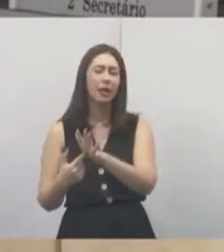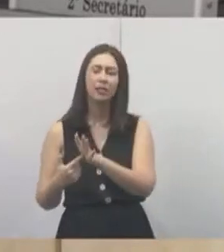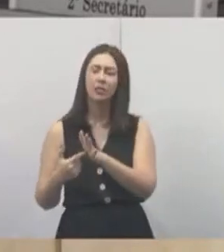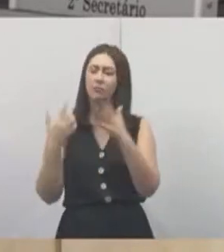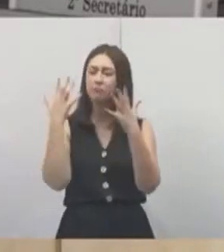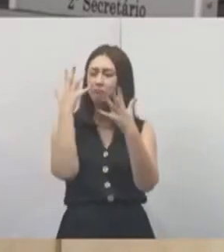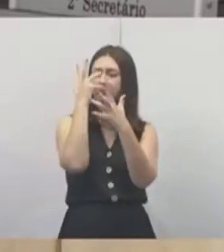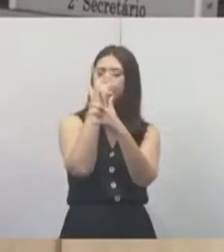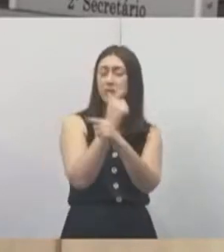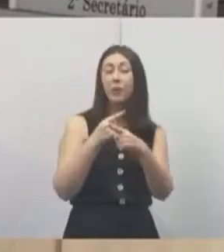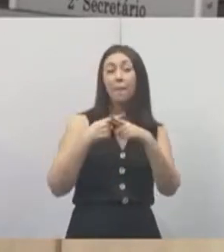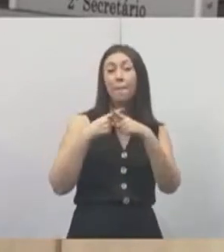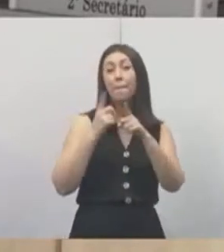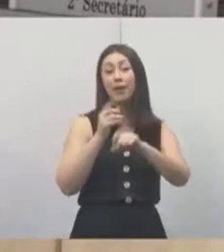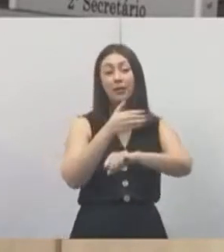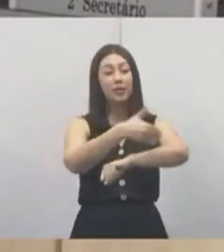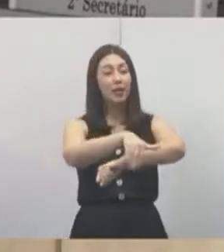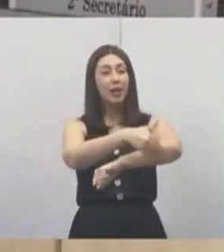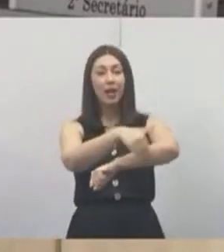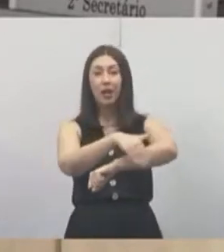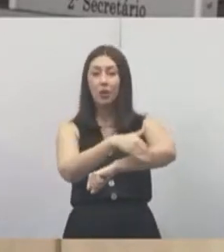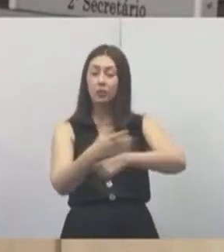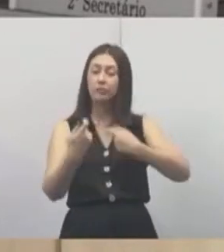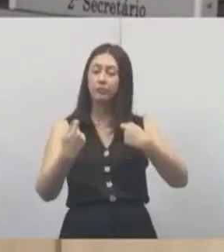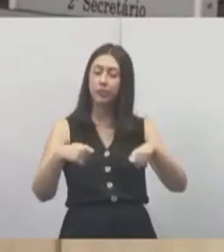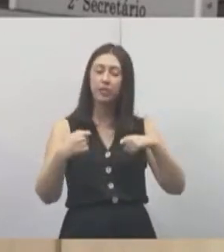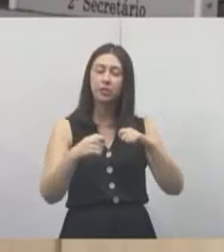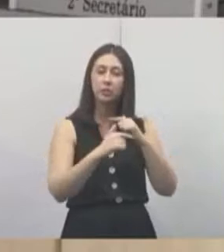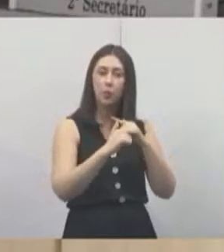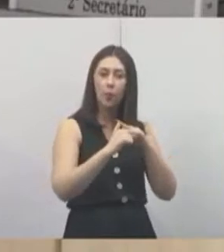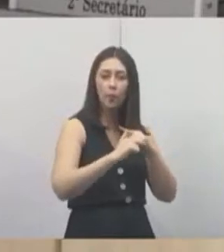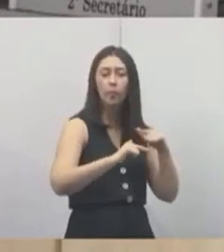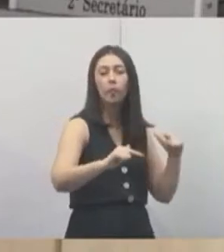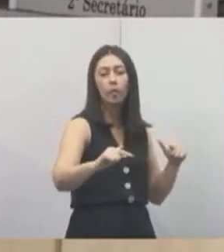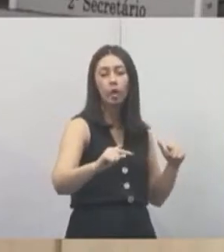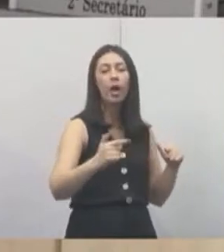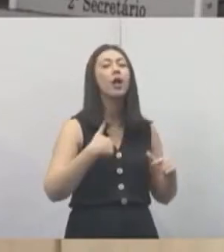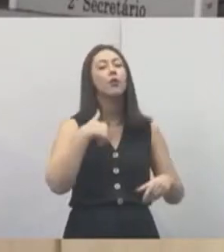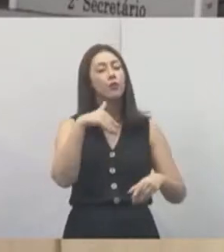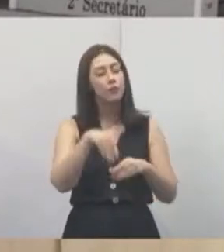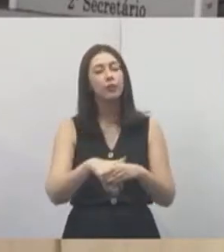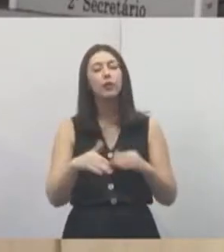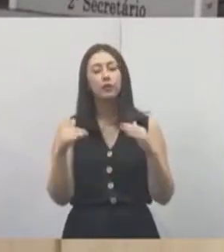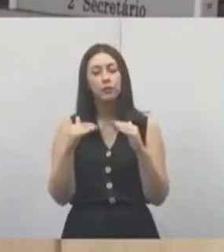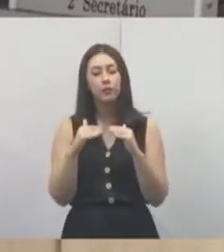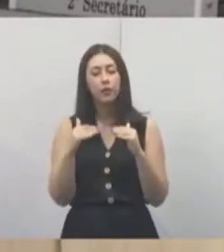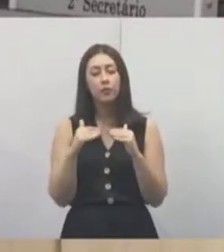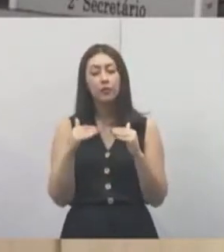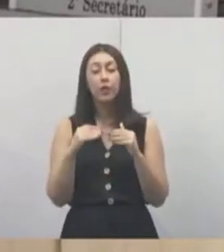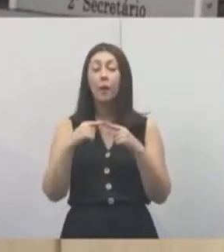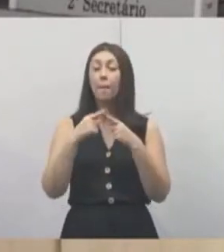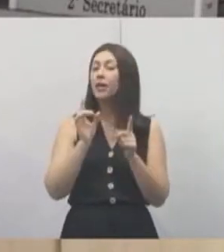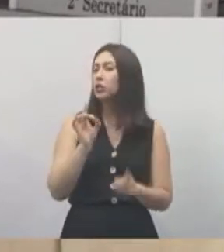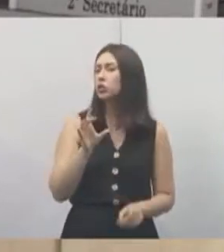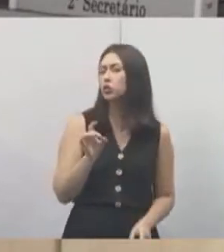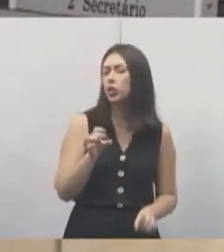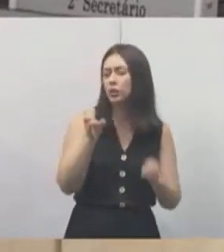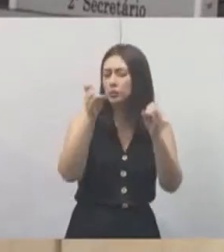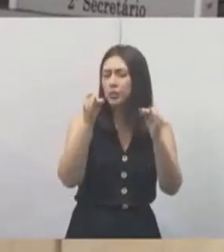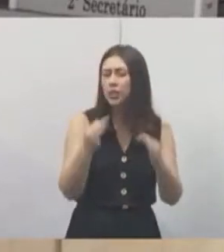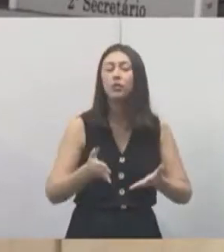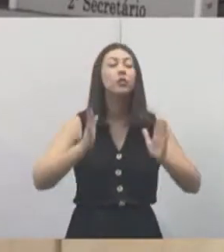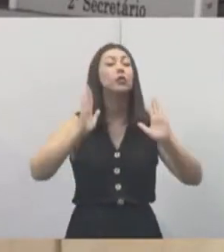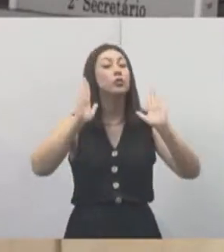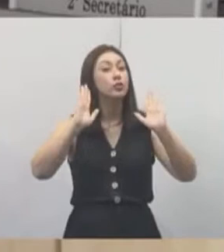parque, e a rua ficou para ser asfaltada. Então, você favorece o seu pedido, mas que você saiba que